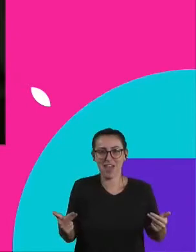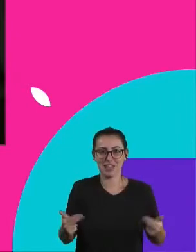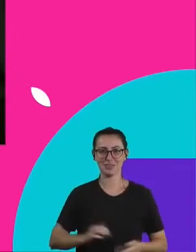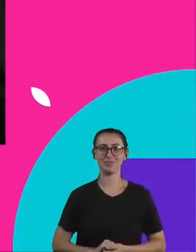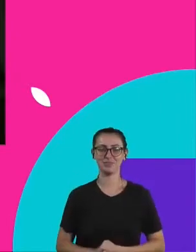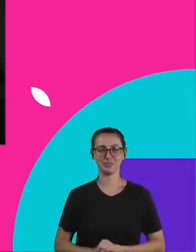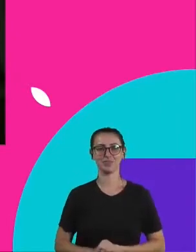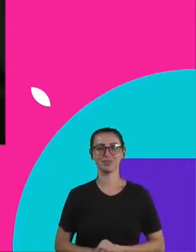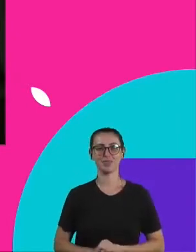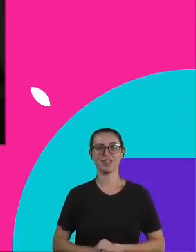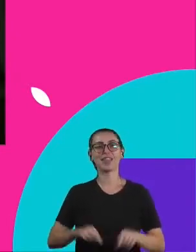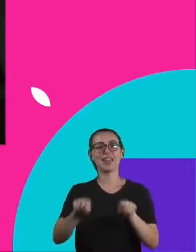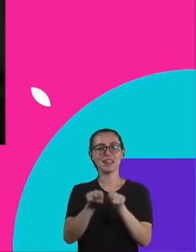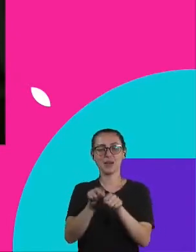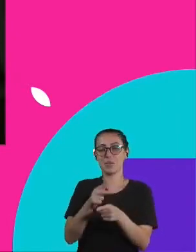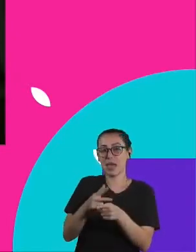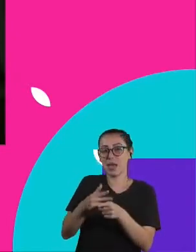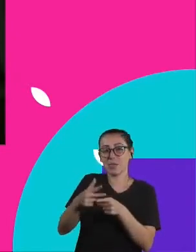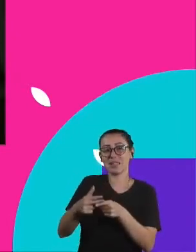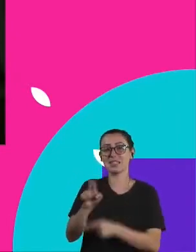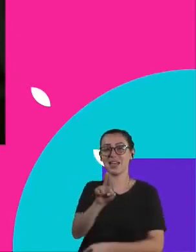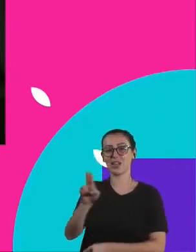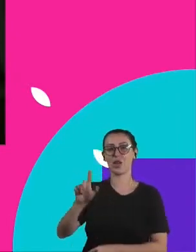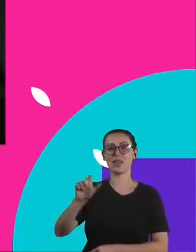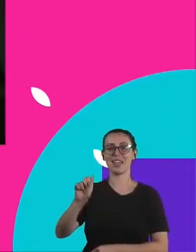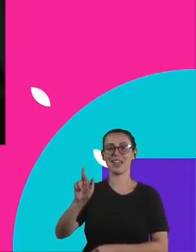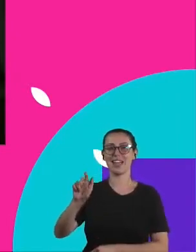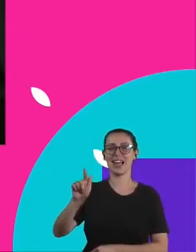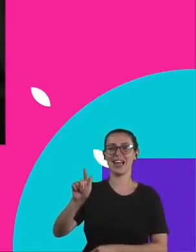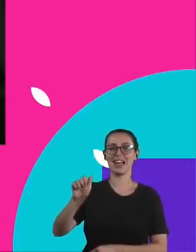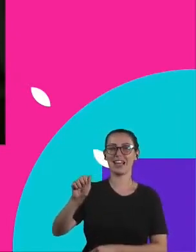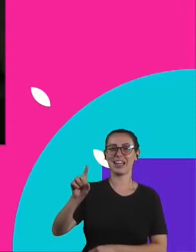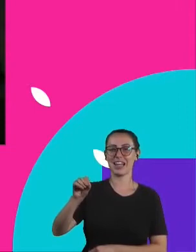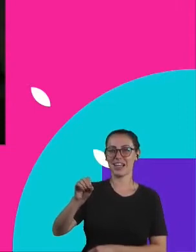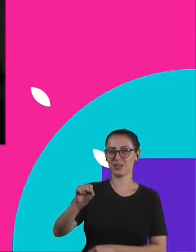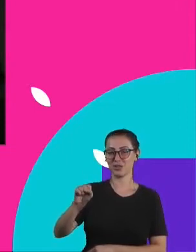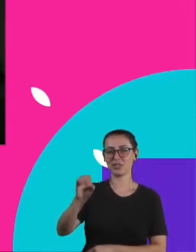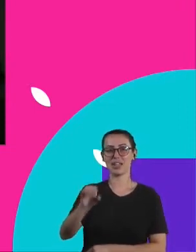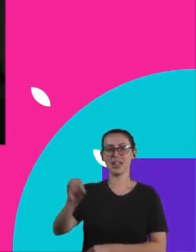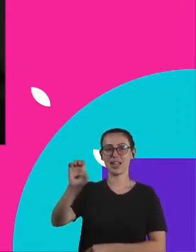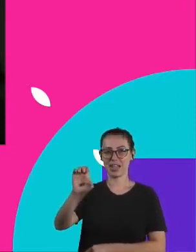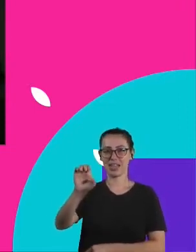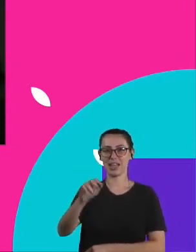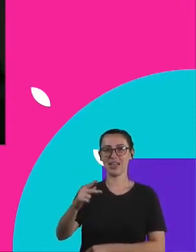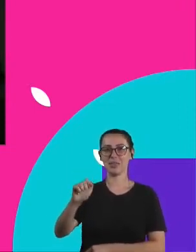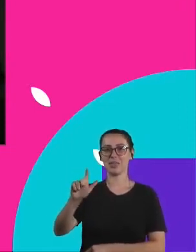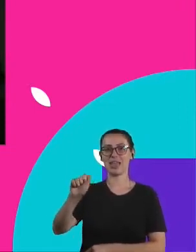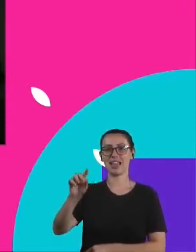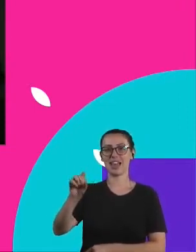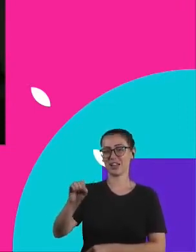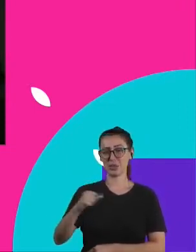ou menos na mesma linha que chama Largados e Pelados. Eu adoro, jamais faria aquilo, mas eu acho